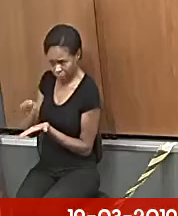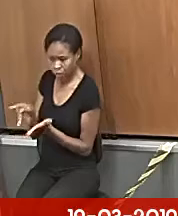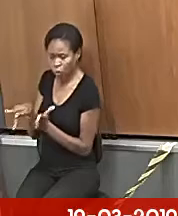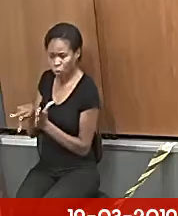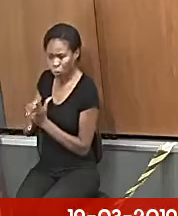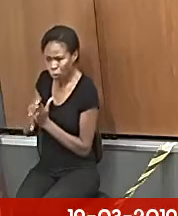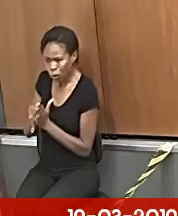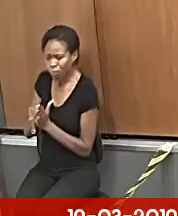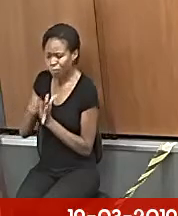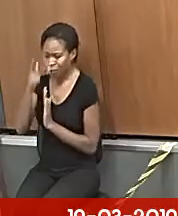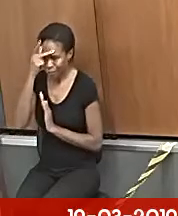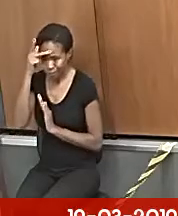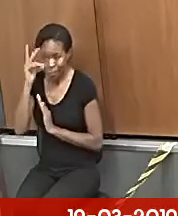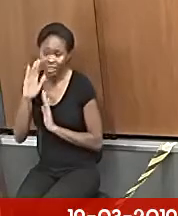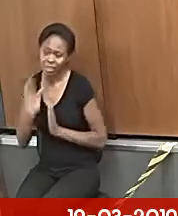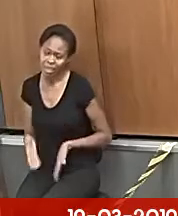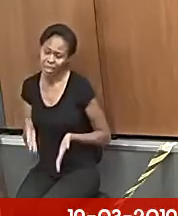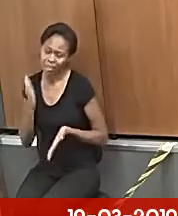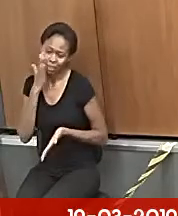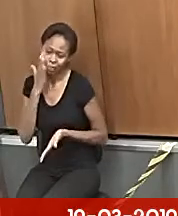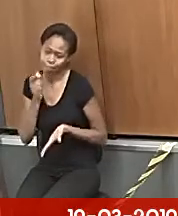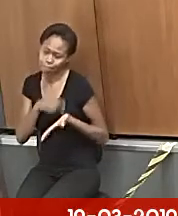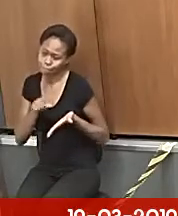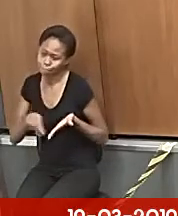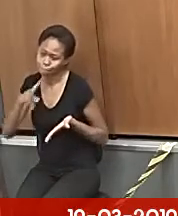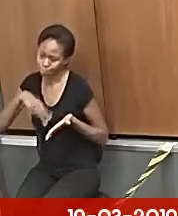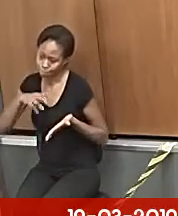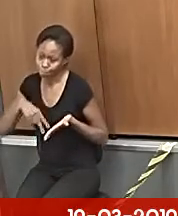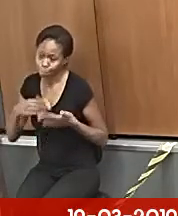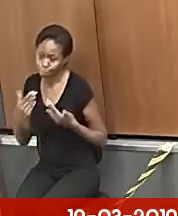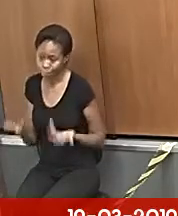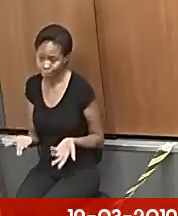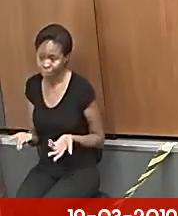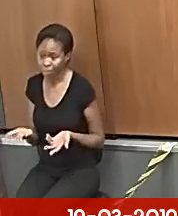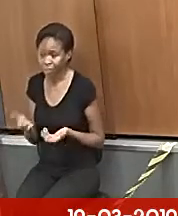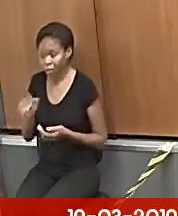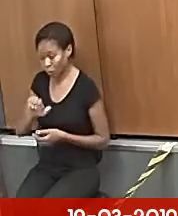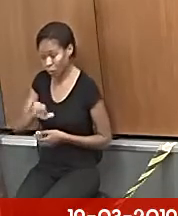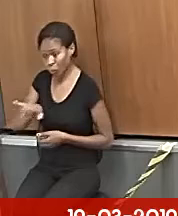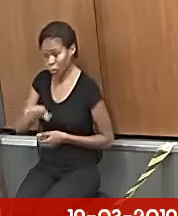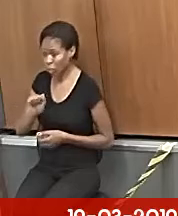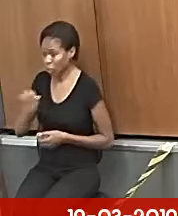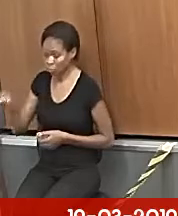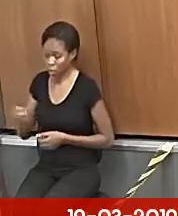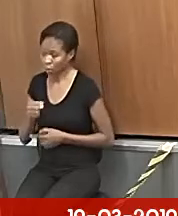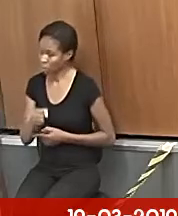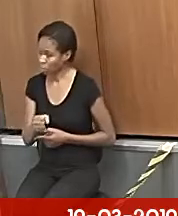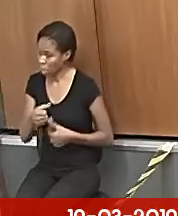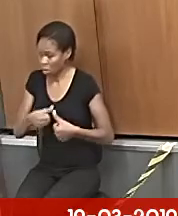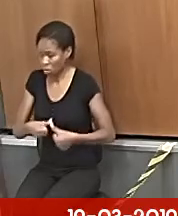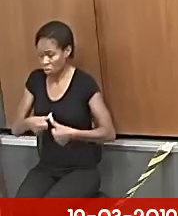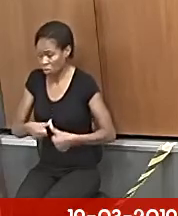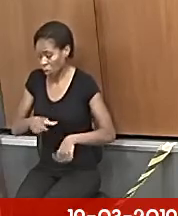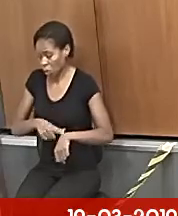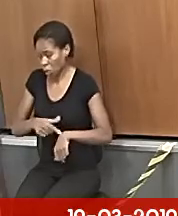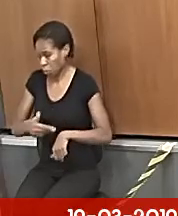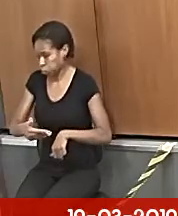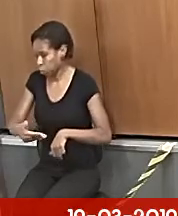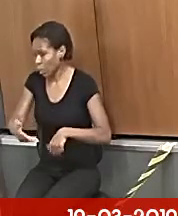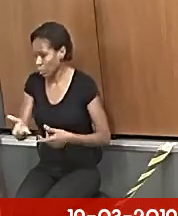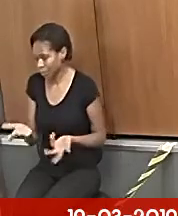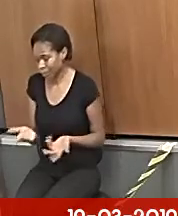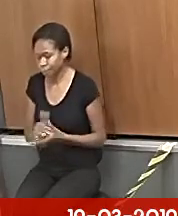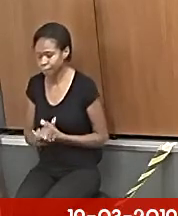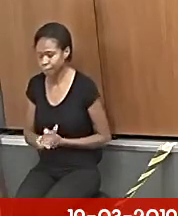alunos da escola por mais um tempo e dessa condição os pais pode falar já nem se pode falar em é eu